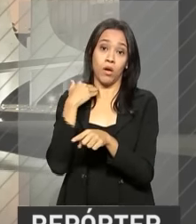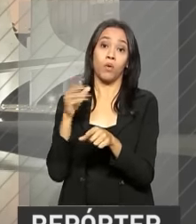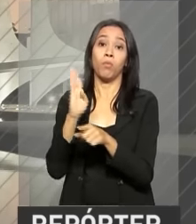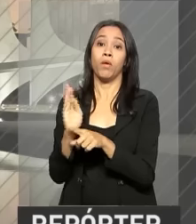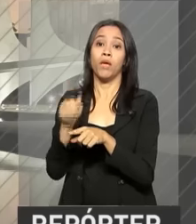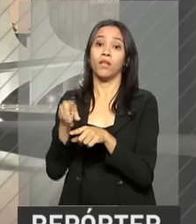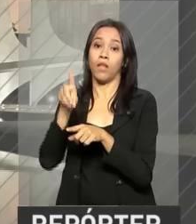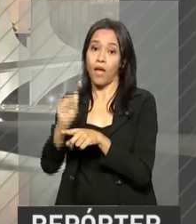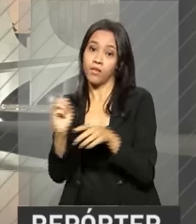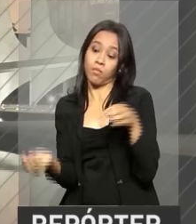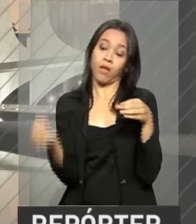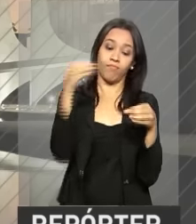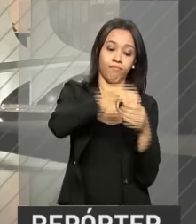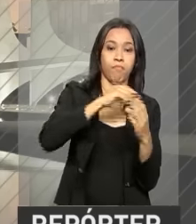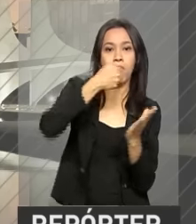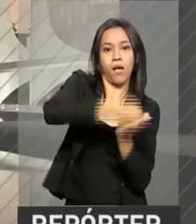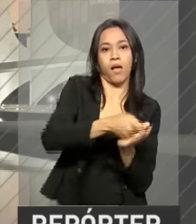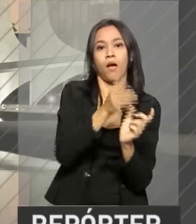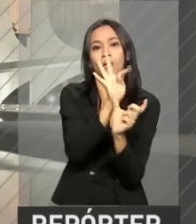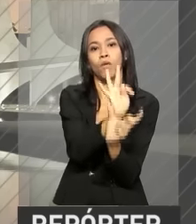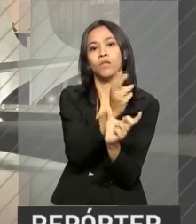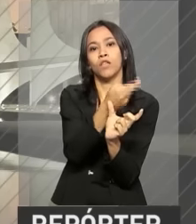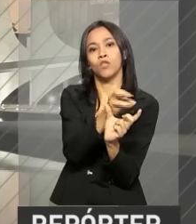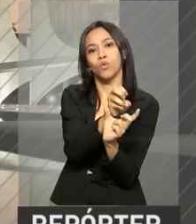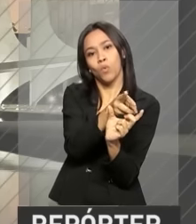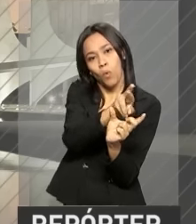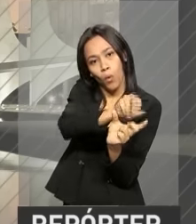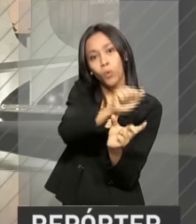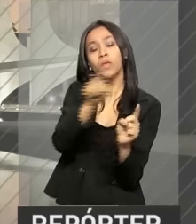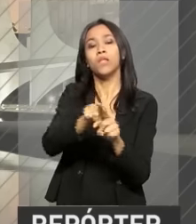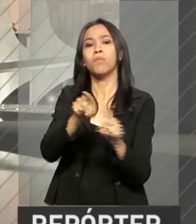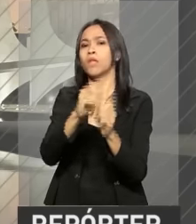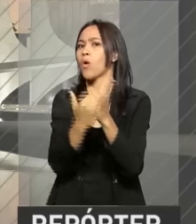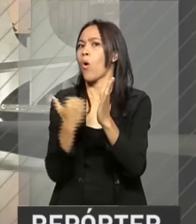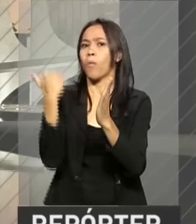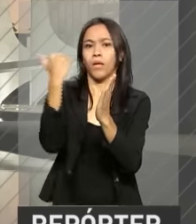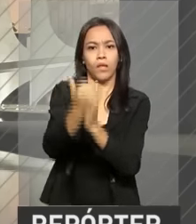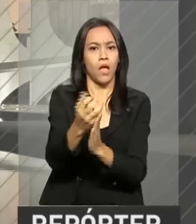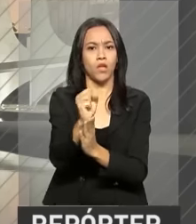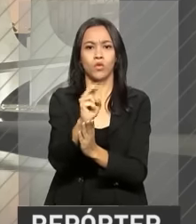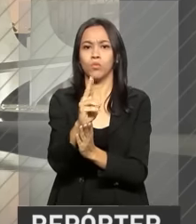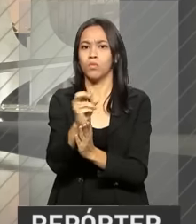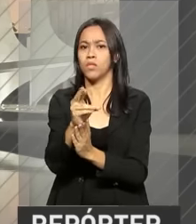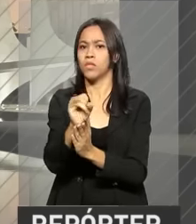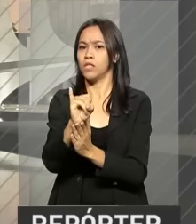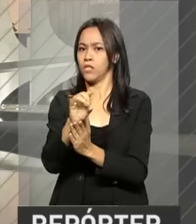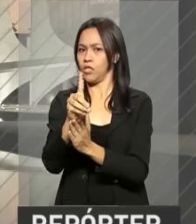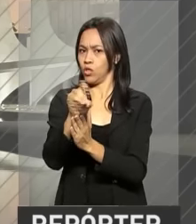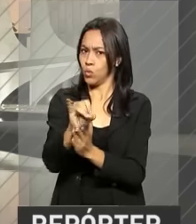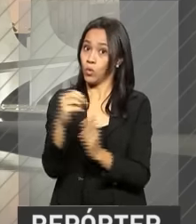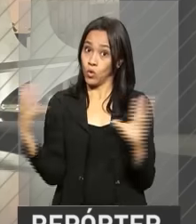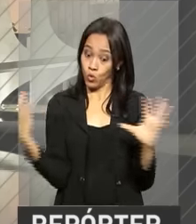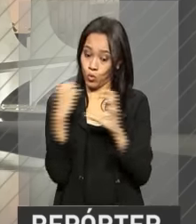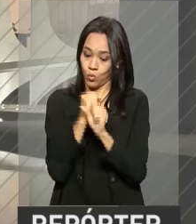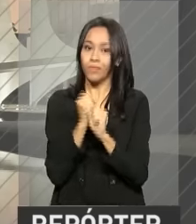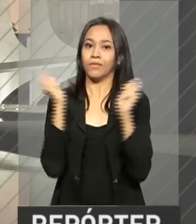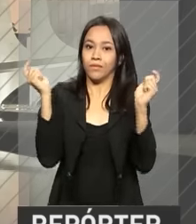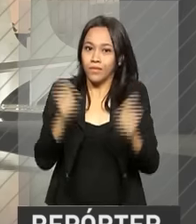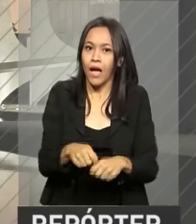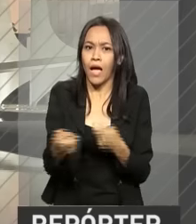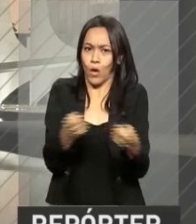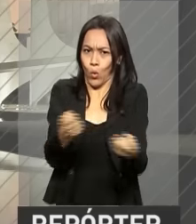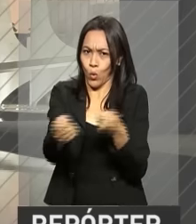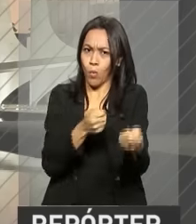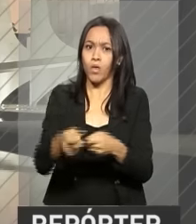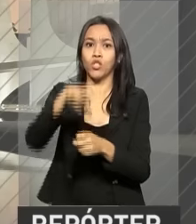Nacional e a decisão de não aumentar subsídios em programas de governo Duas Medidas que juntas podem gerar uma economia de cerca